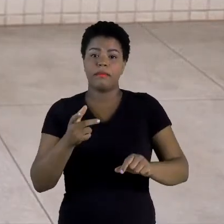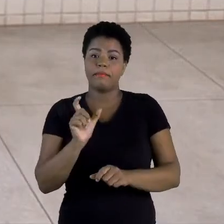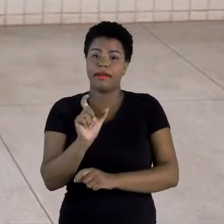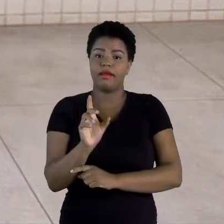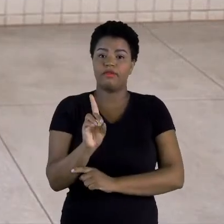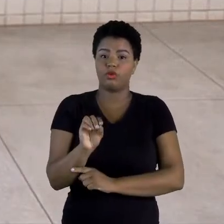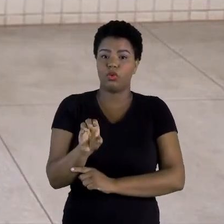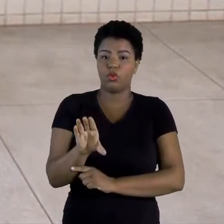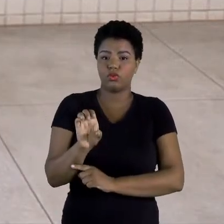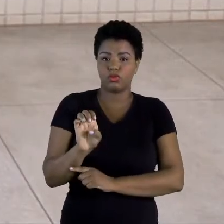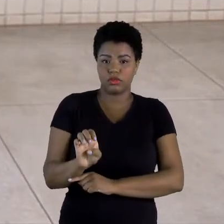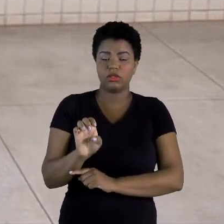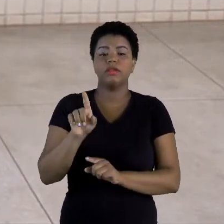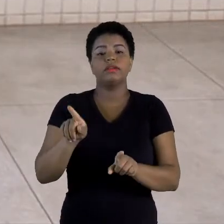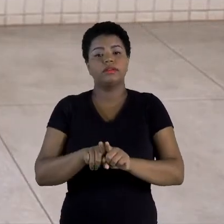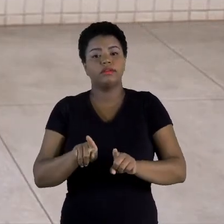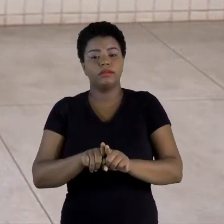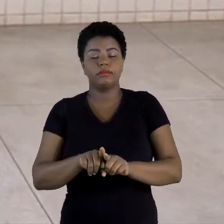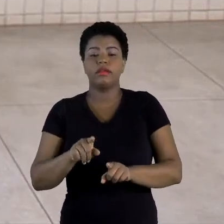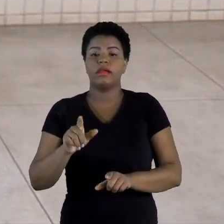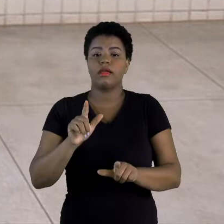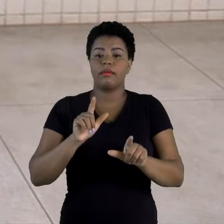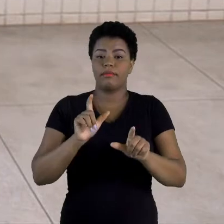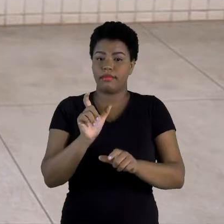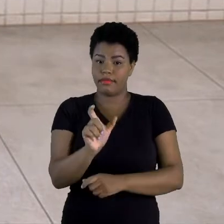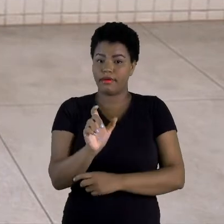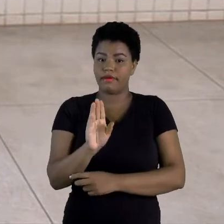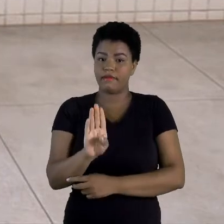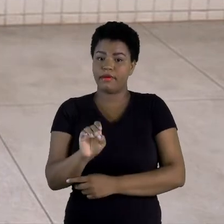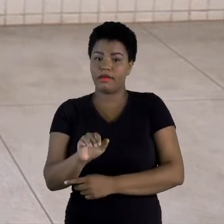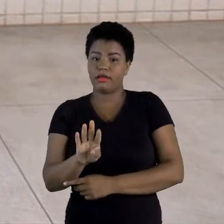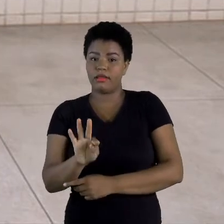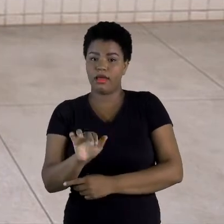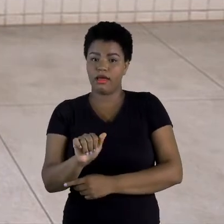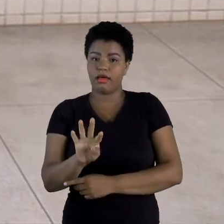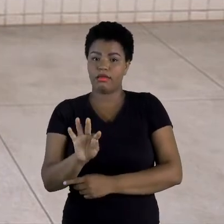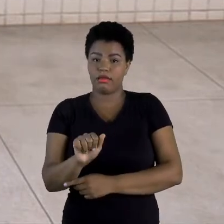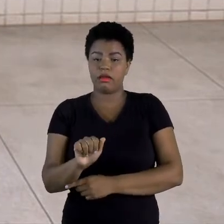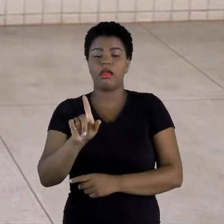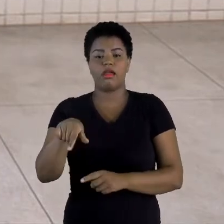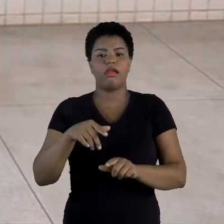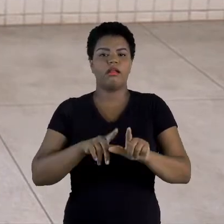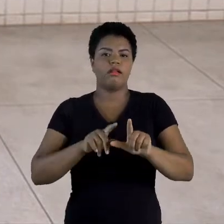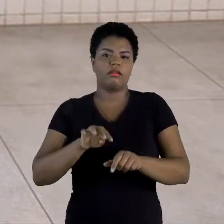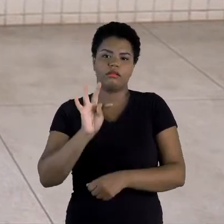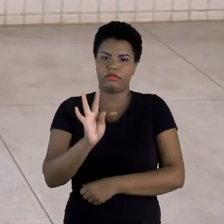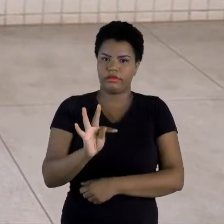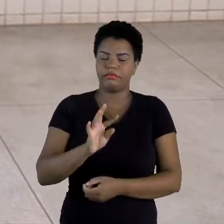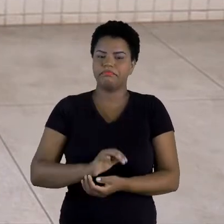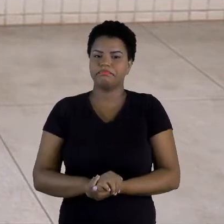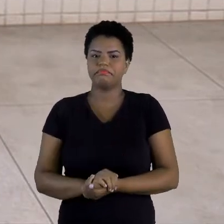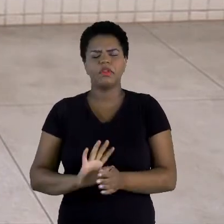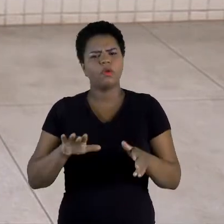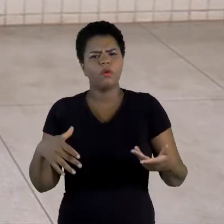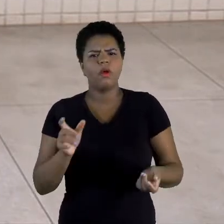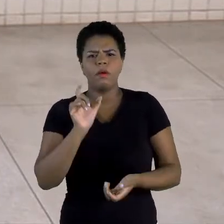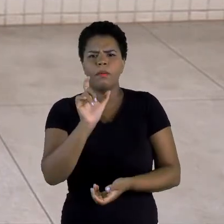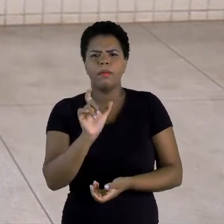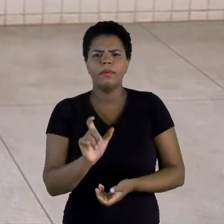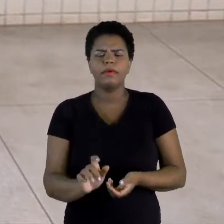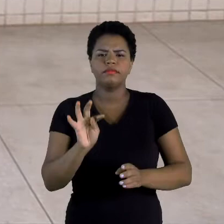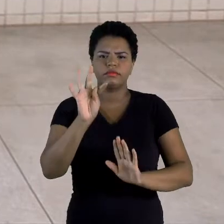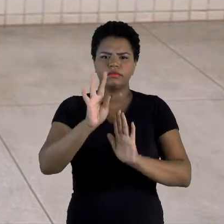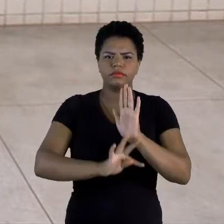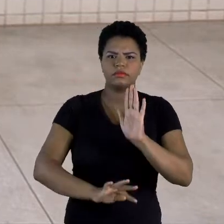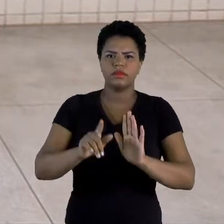Na palavra batata nós temos a letra T, certo? Então, quais foram as palavras do texto